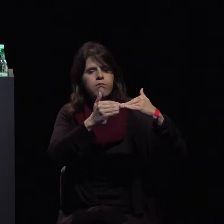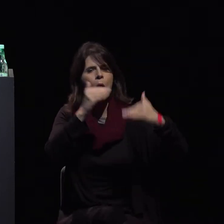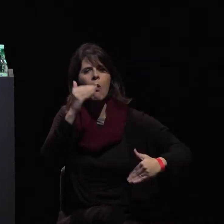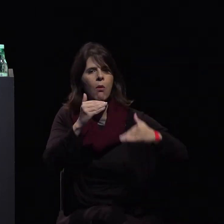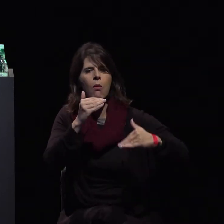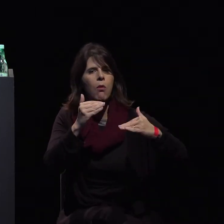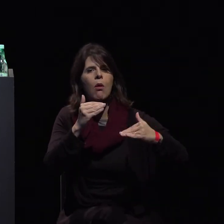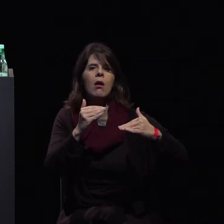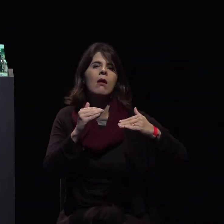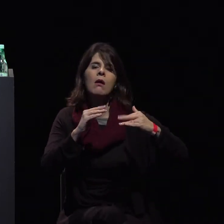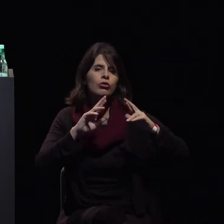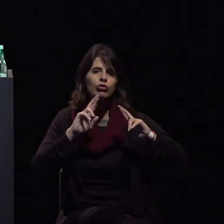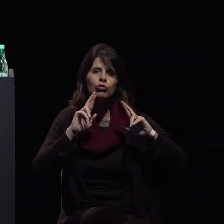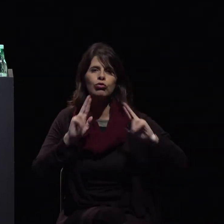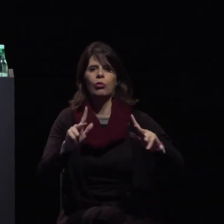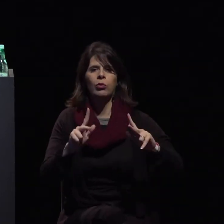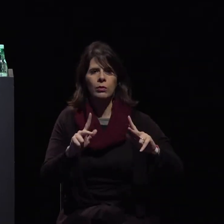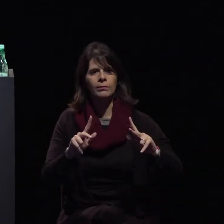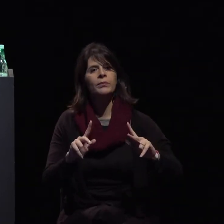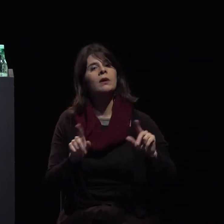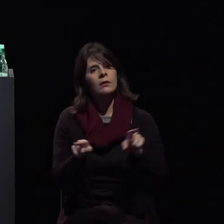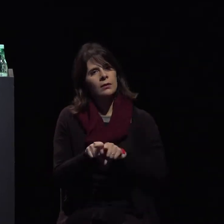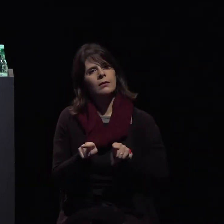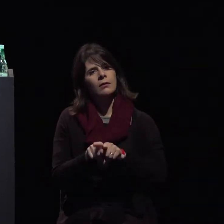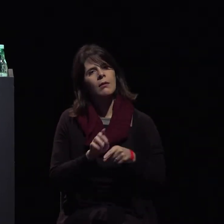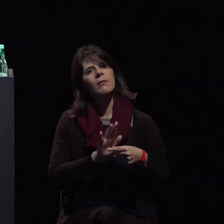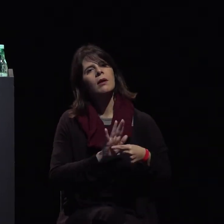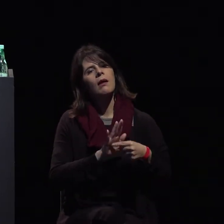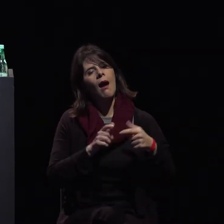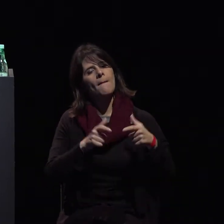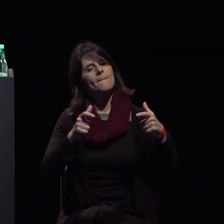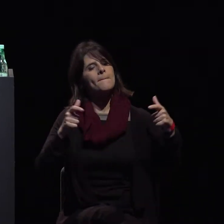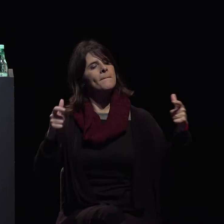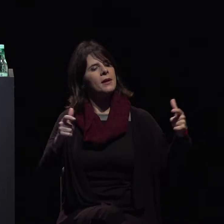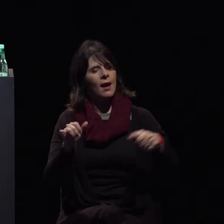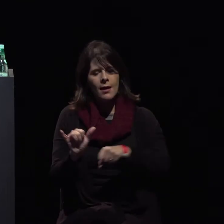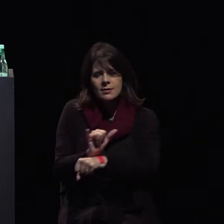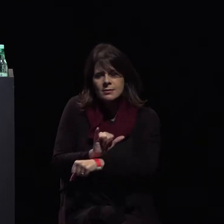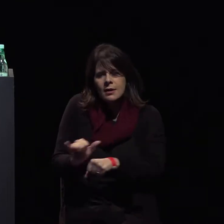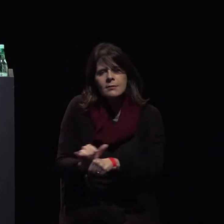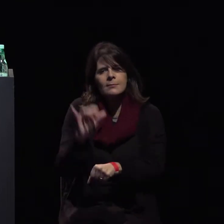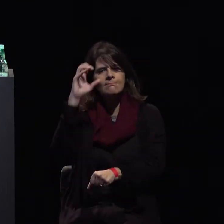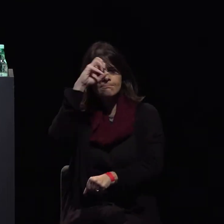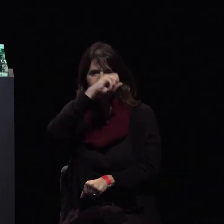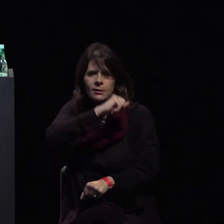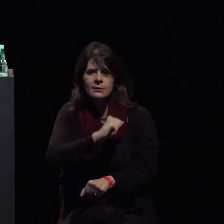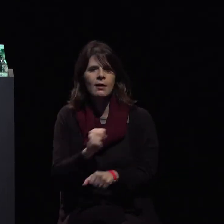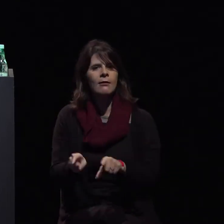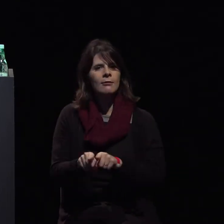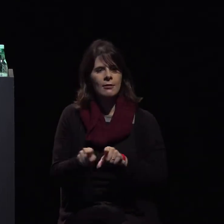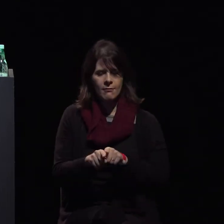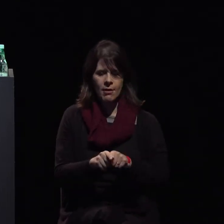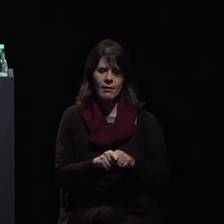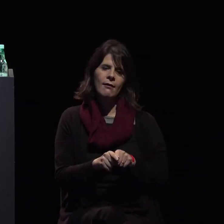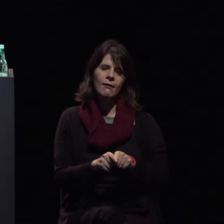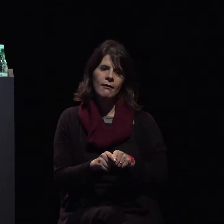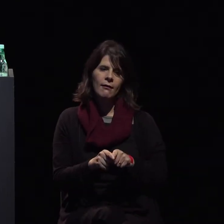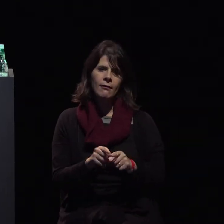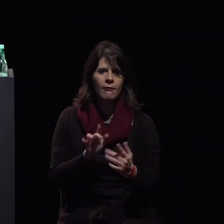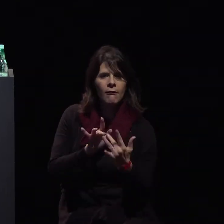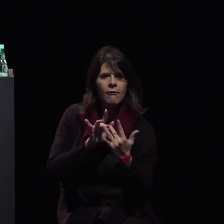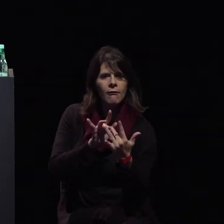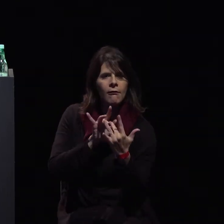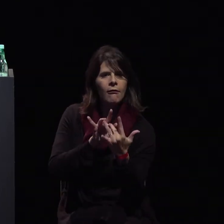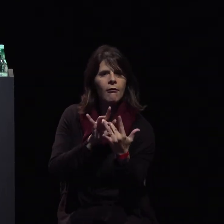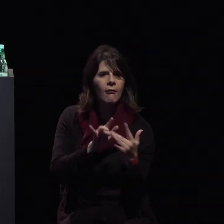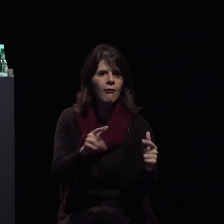qual sobrevivemos, e também de ampliar estratégias de aprendizado, espaços de convivência. Então,